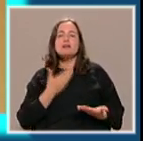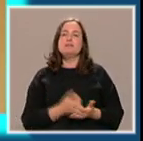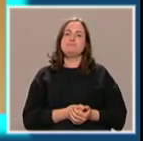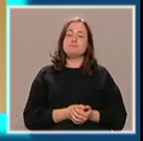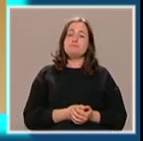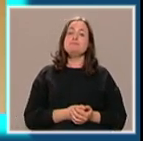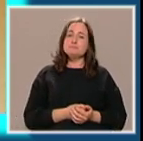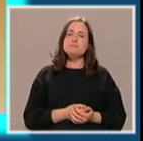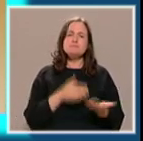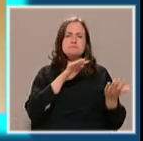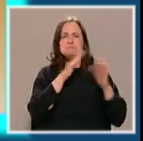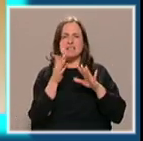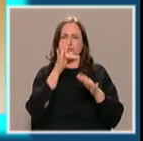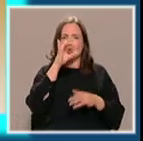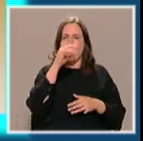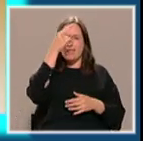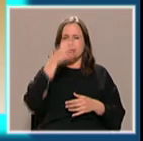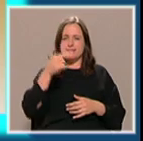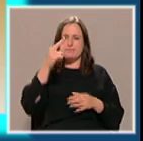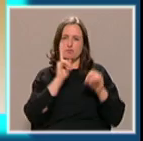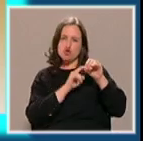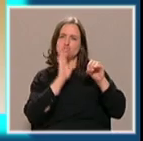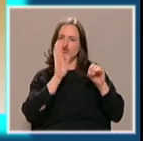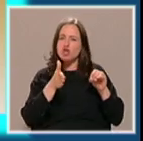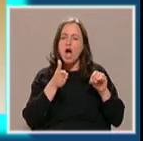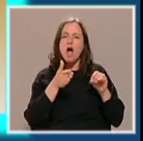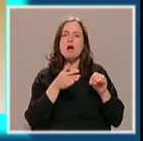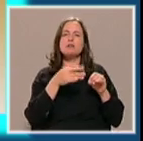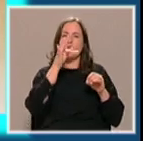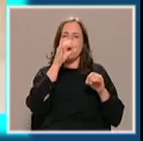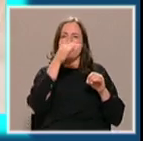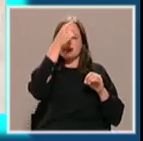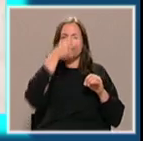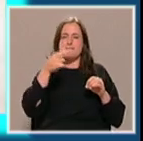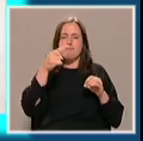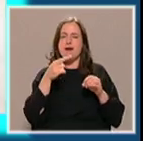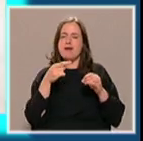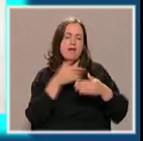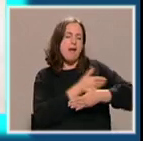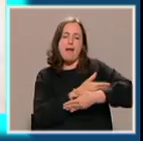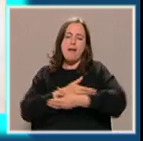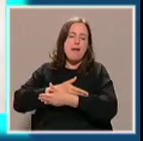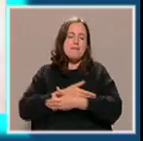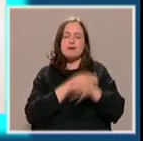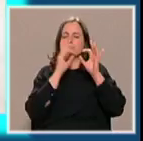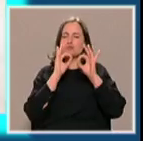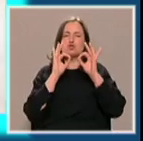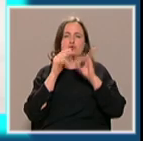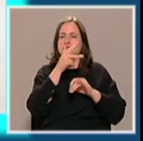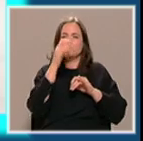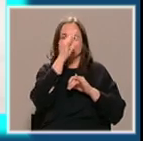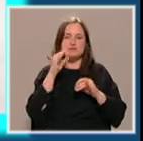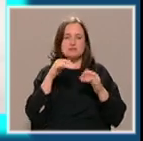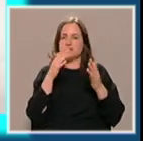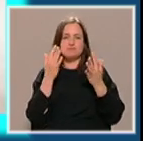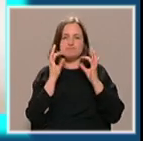Ao fim de cerca de 40 semanas após a fecundação, o feto está totalmente formado e preparado para o nascimento.